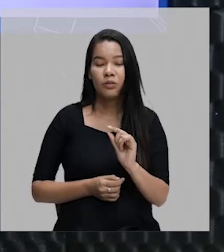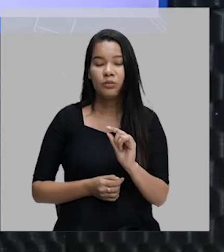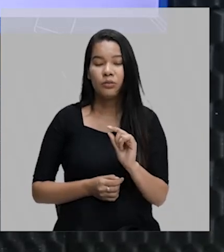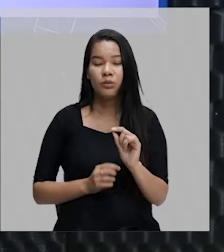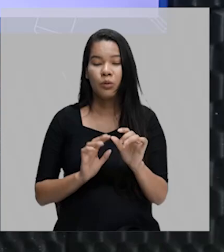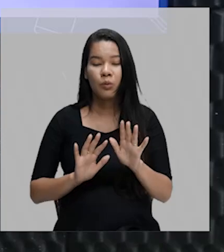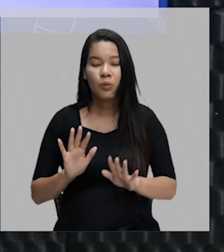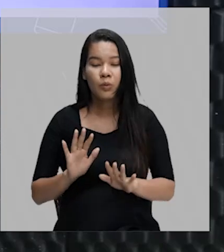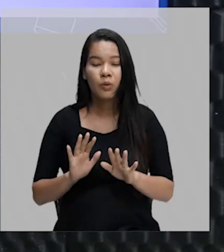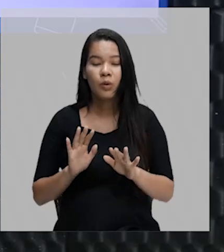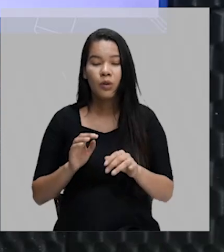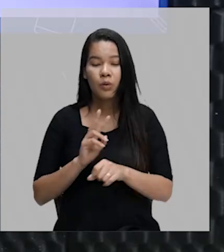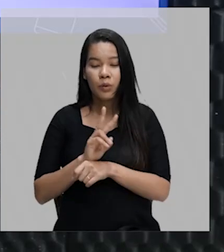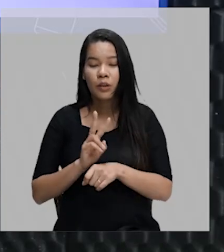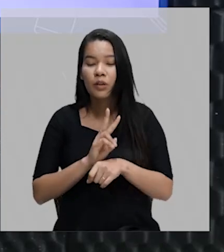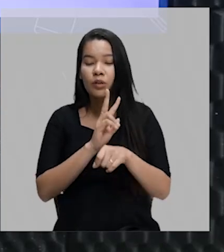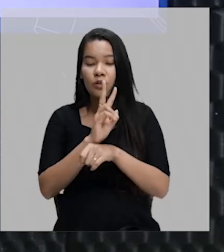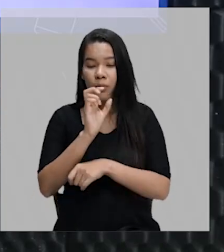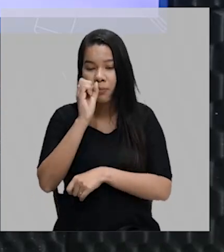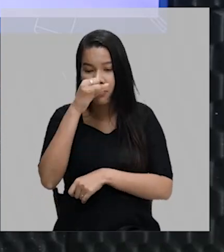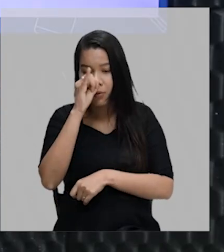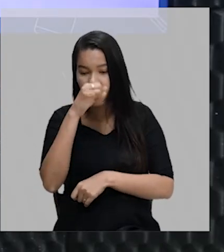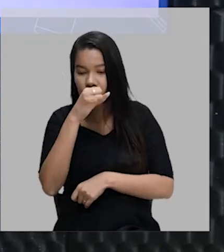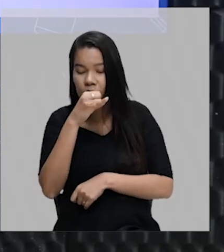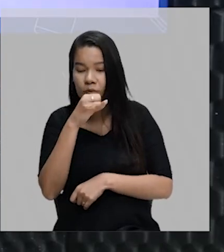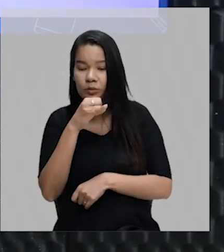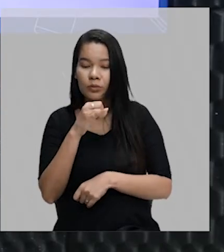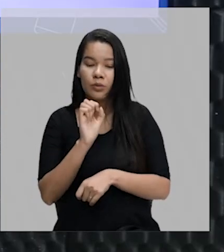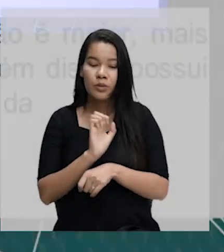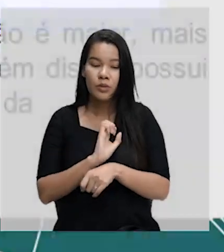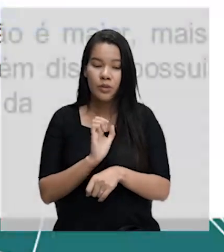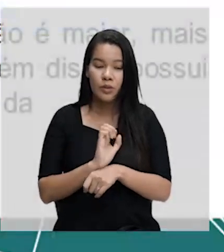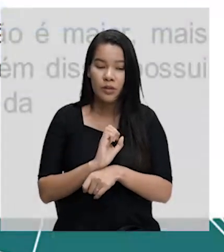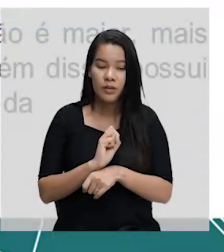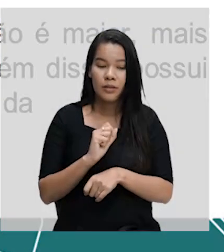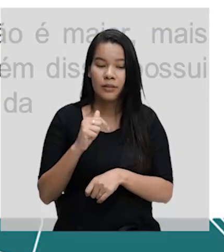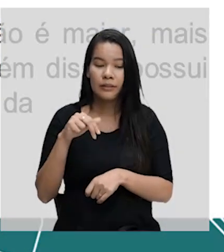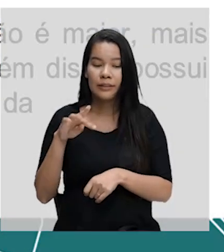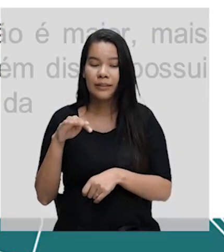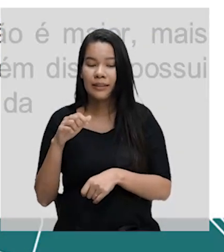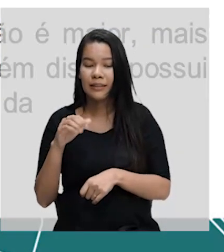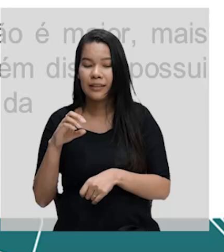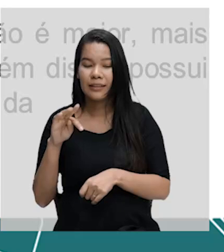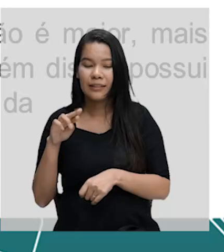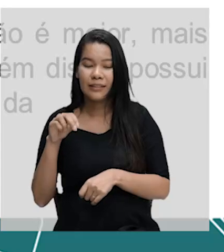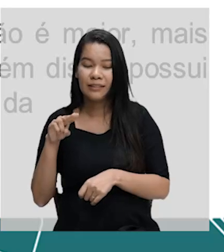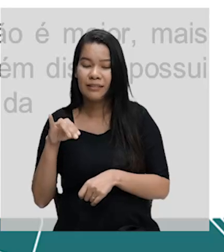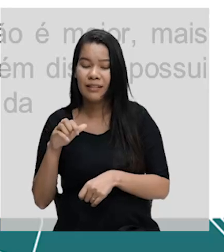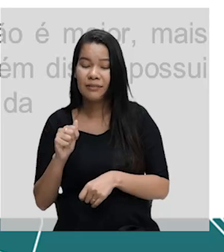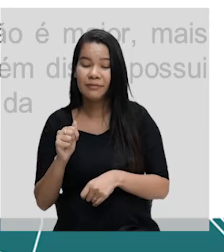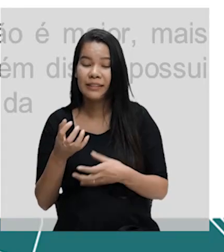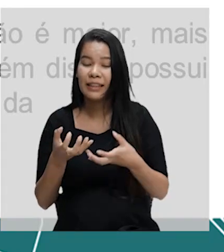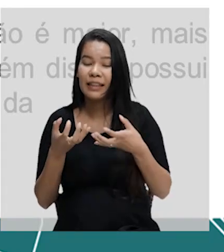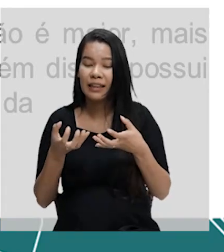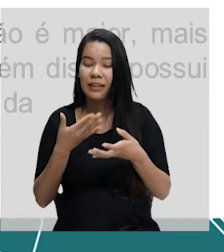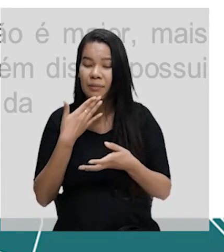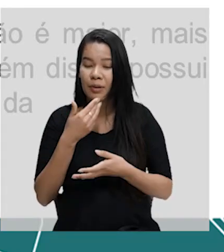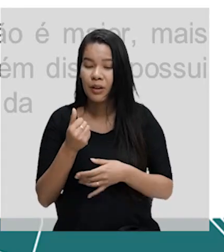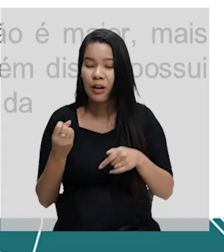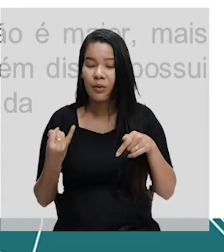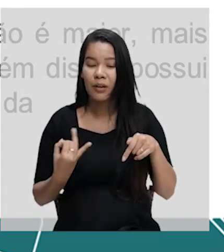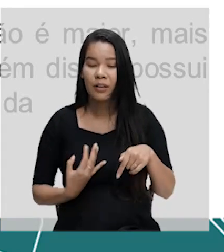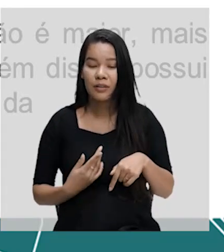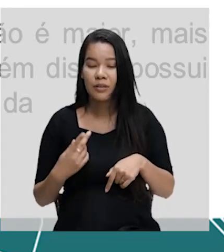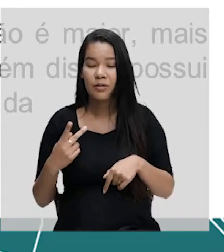oeste do estado de Santa Catarina, desejando melhorar a qualidade da sua criação, comprou um porco de raça